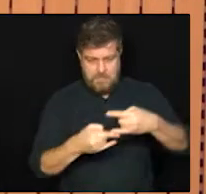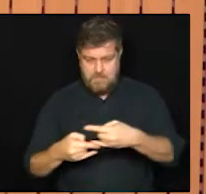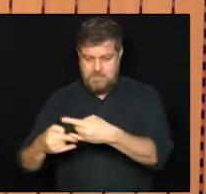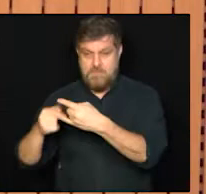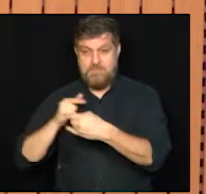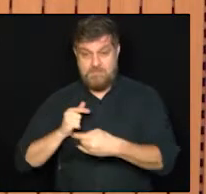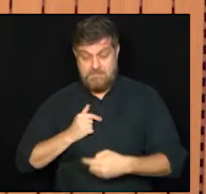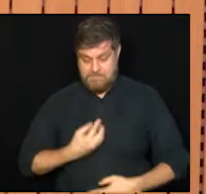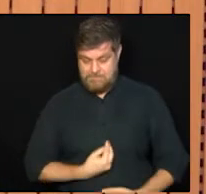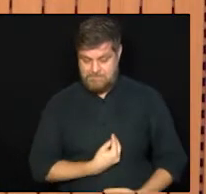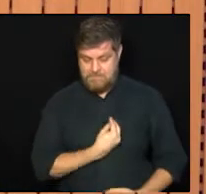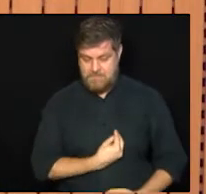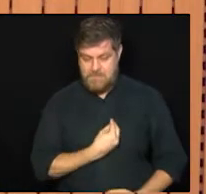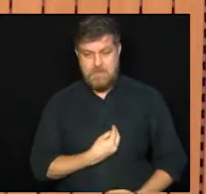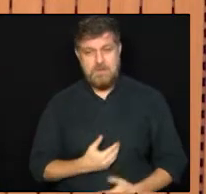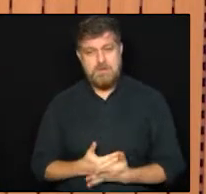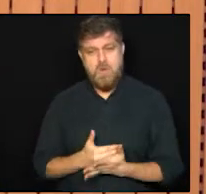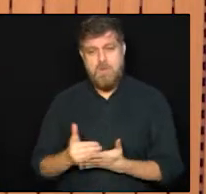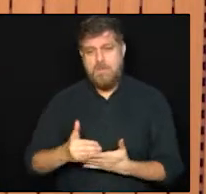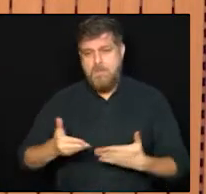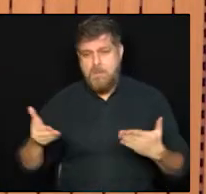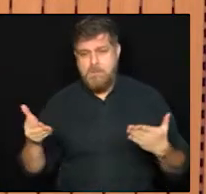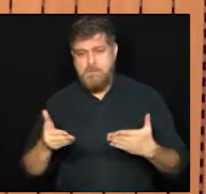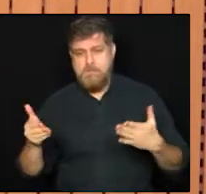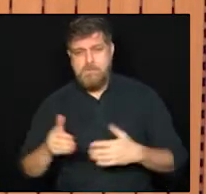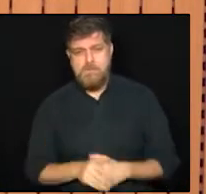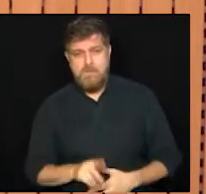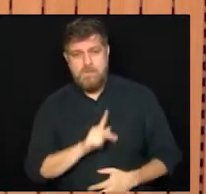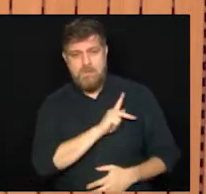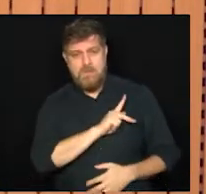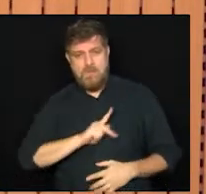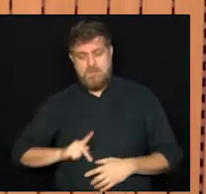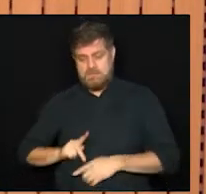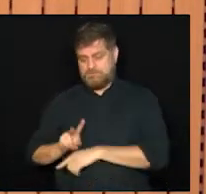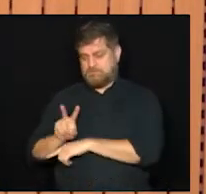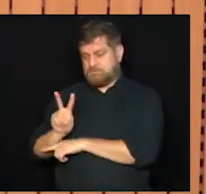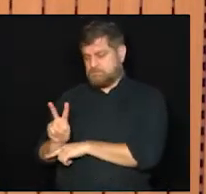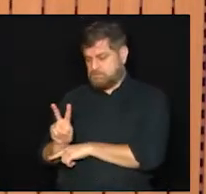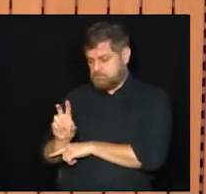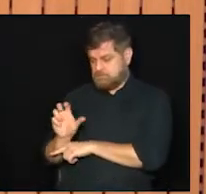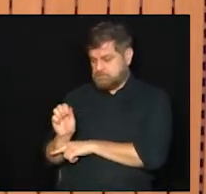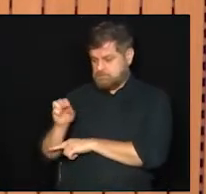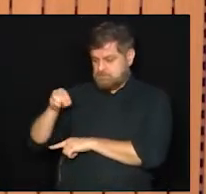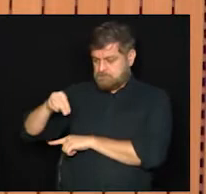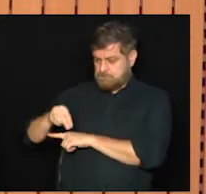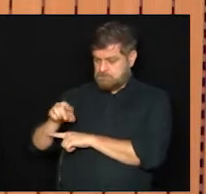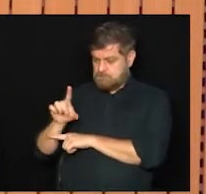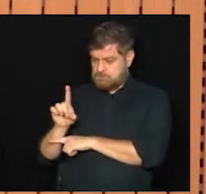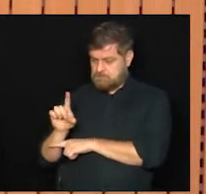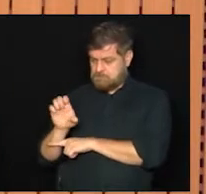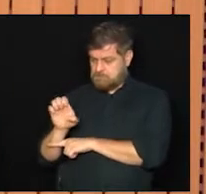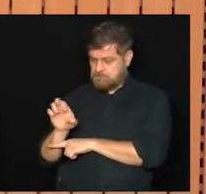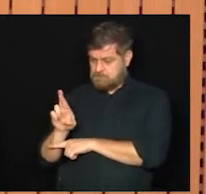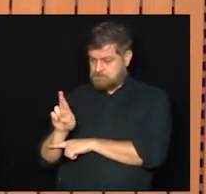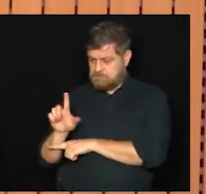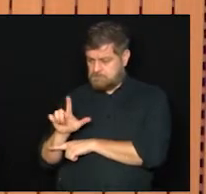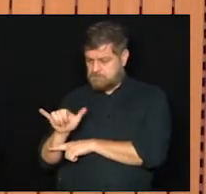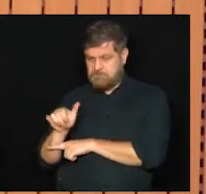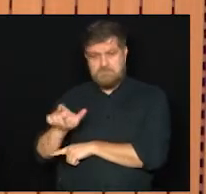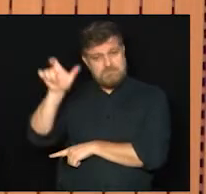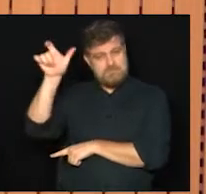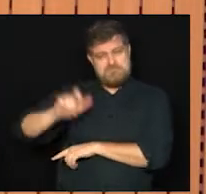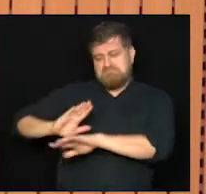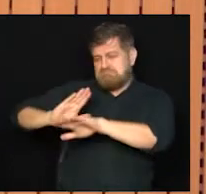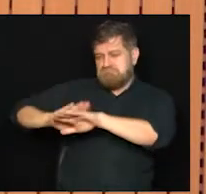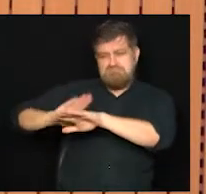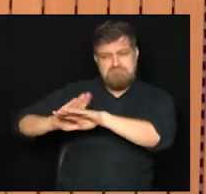na exposição, eu passo a palavra para o nosso presidente, Vanderlei Costa. E a partir de agora, Vanderlei, você pode conduzir aí